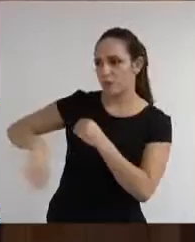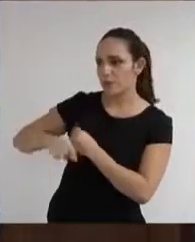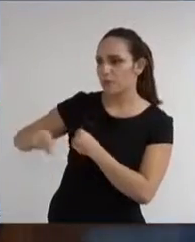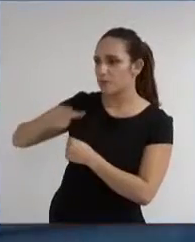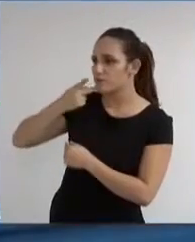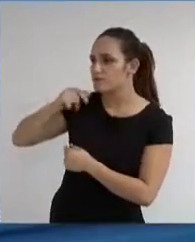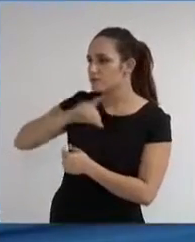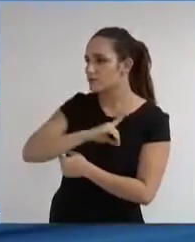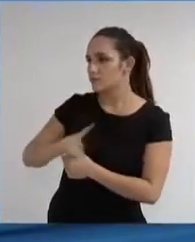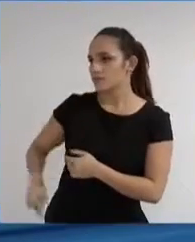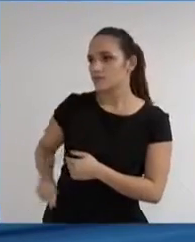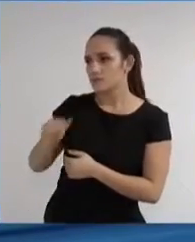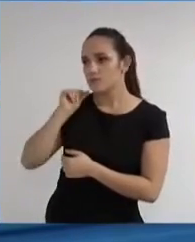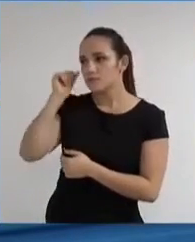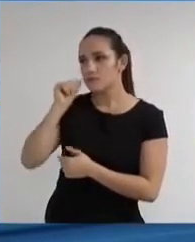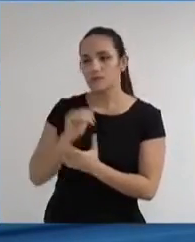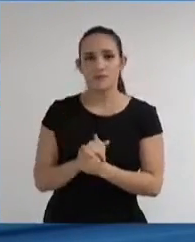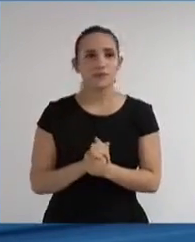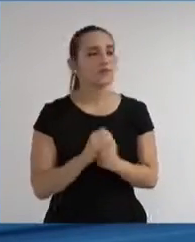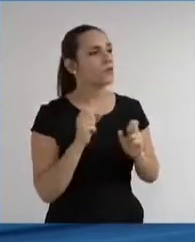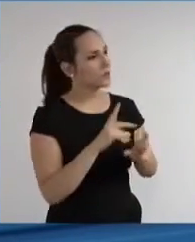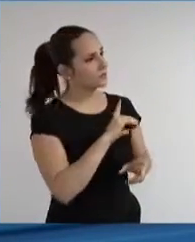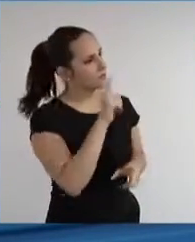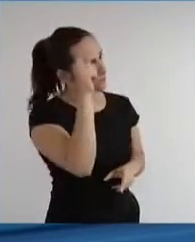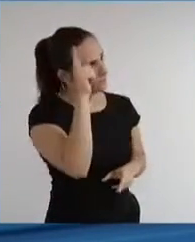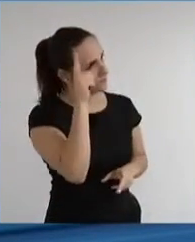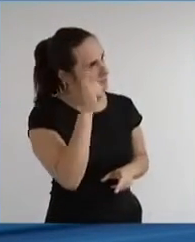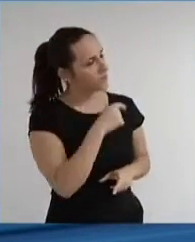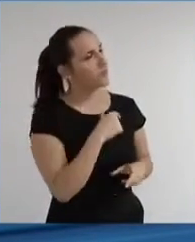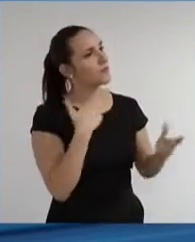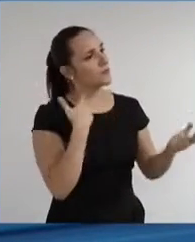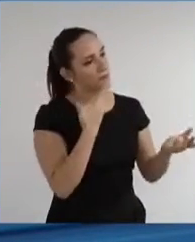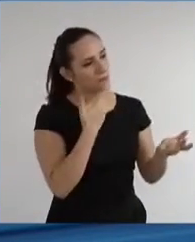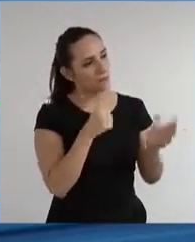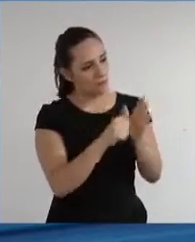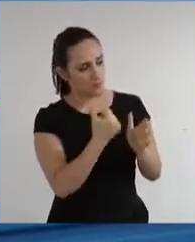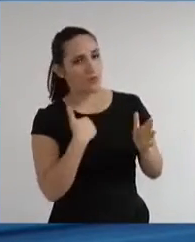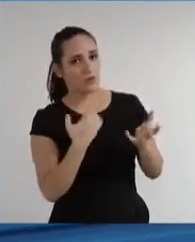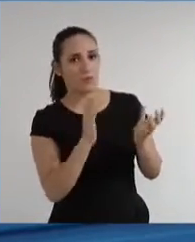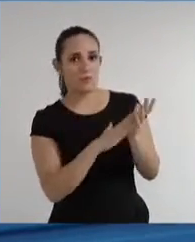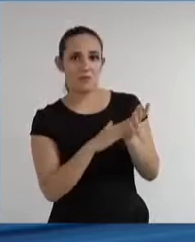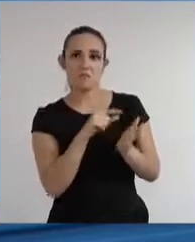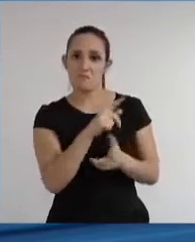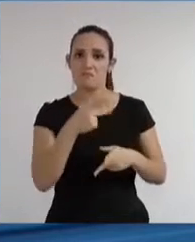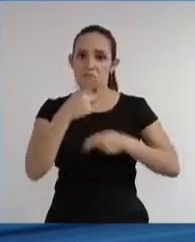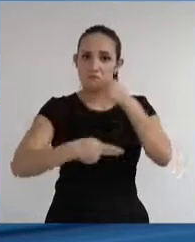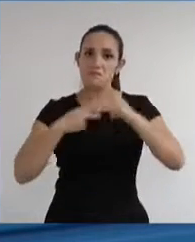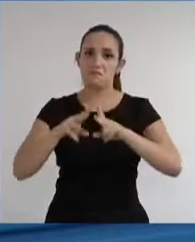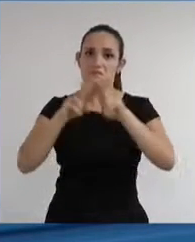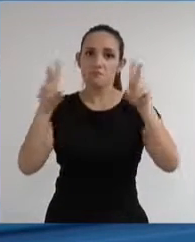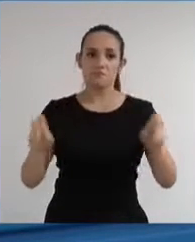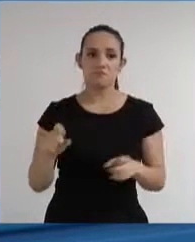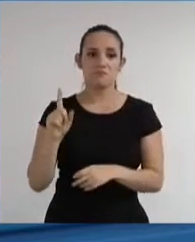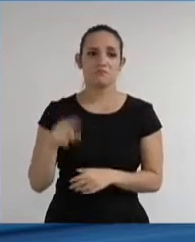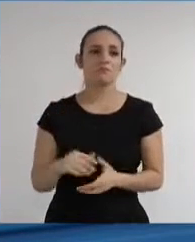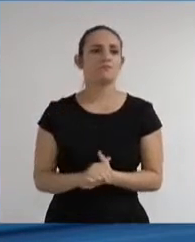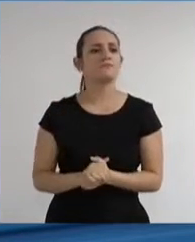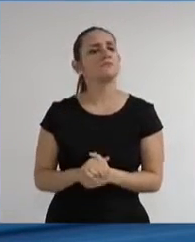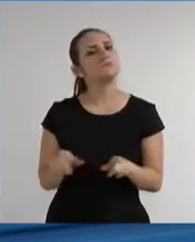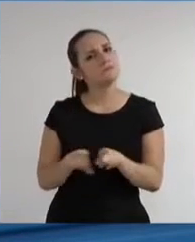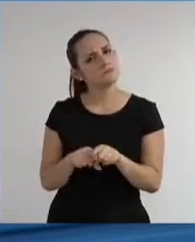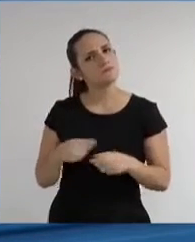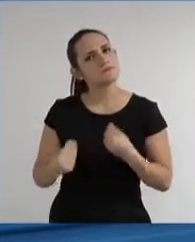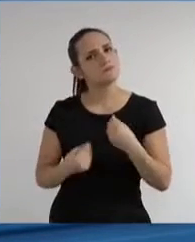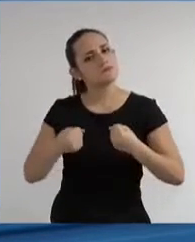Excelência. Deputado Lídio Lopes, primeiro, parabenizar Vossa Excelência por trazer esse tema e pela abordagem